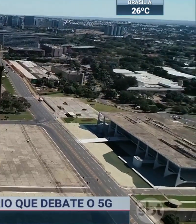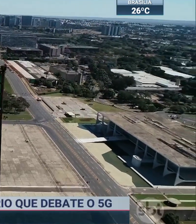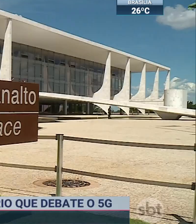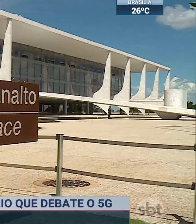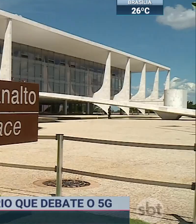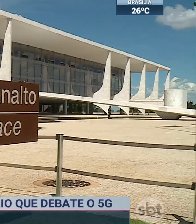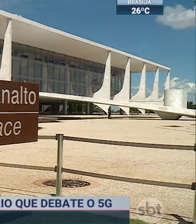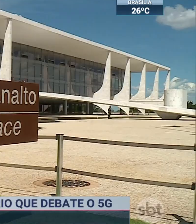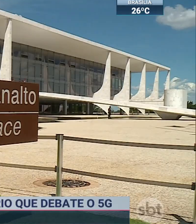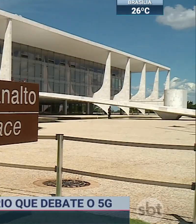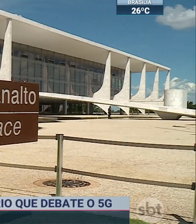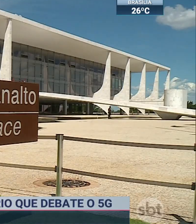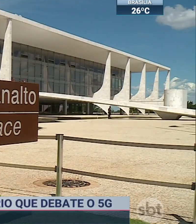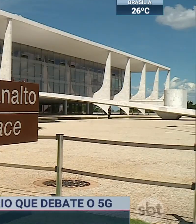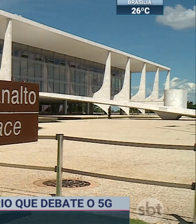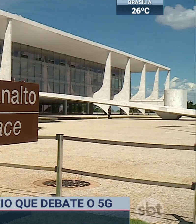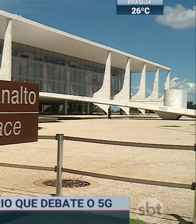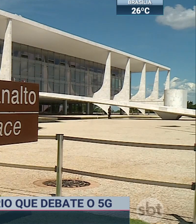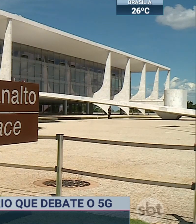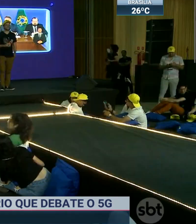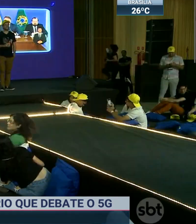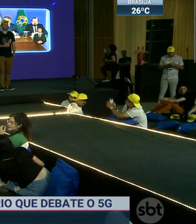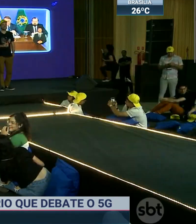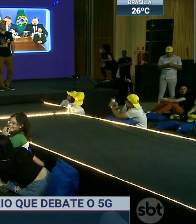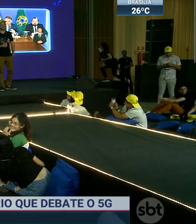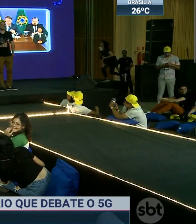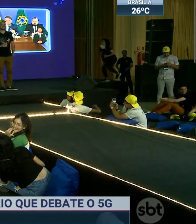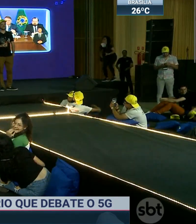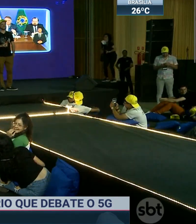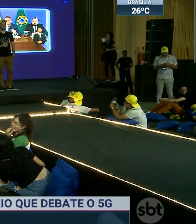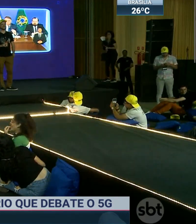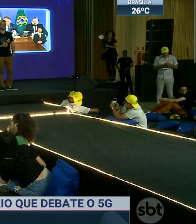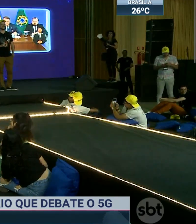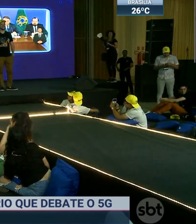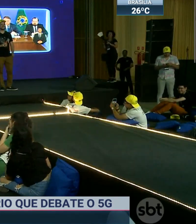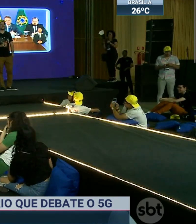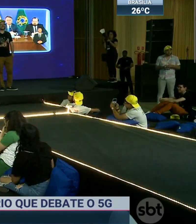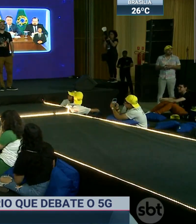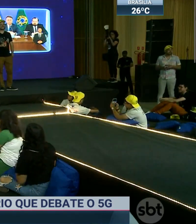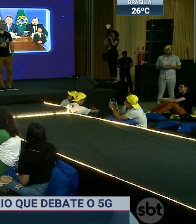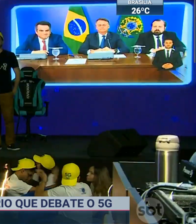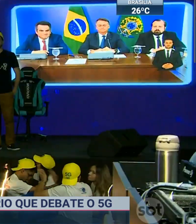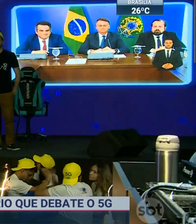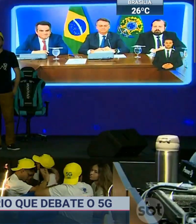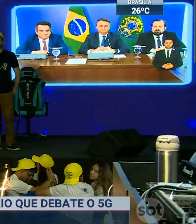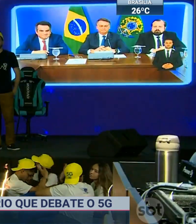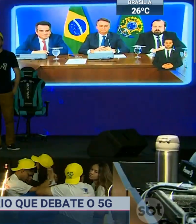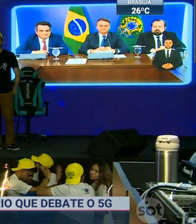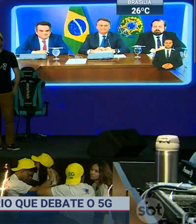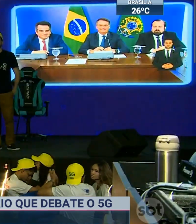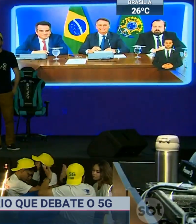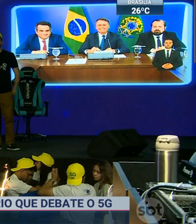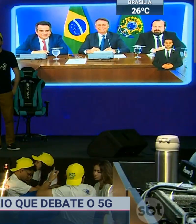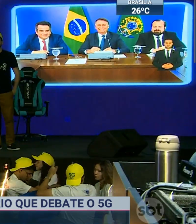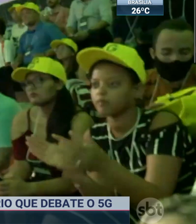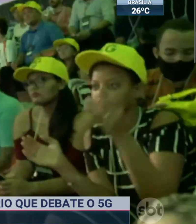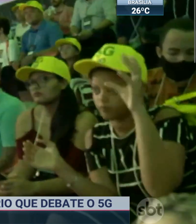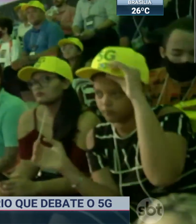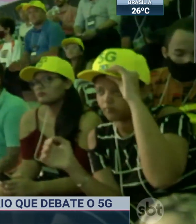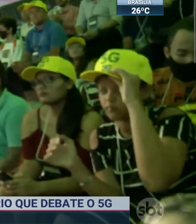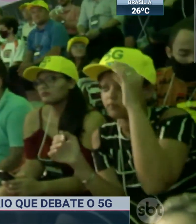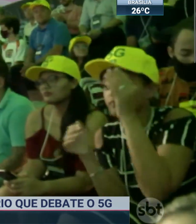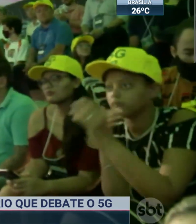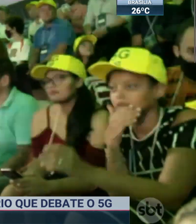cumpriu agenda oficial no Palácio do Planalto. À tarde, o presidente participou por videoconferência de um